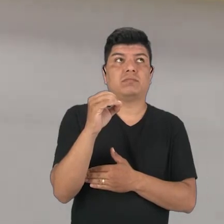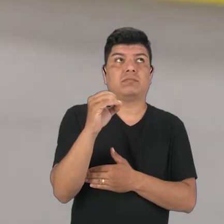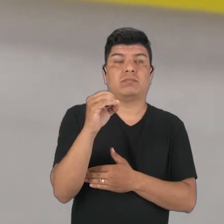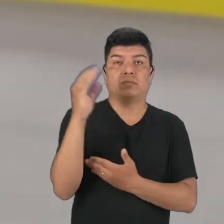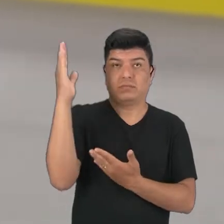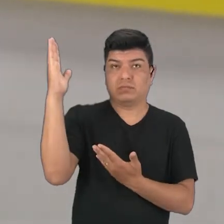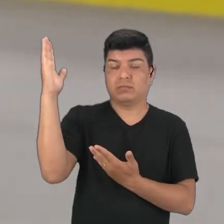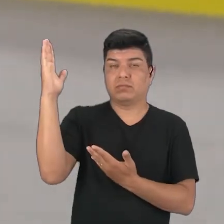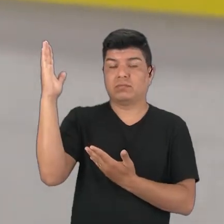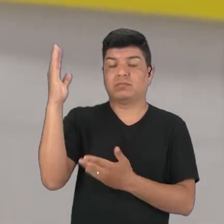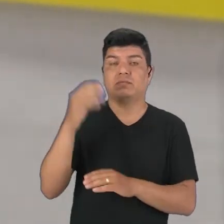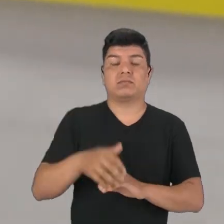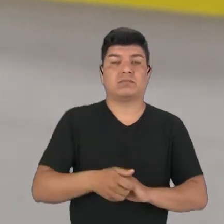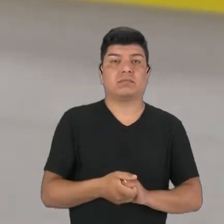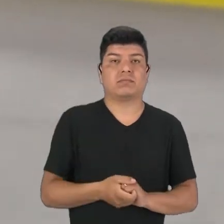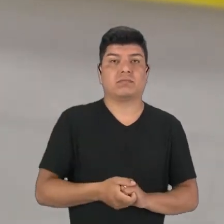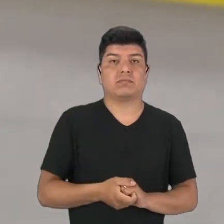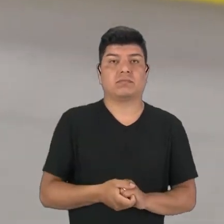em cima.